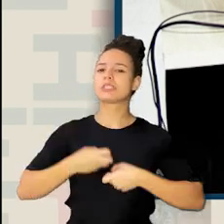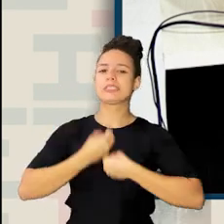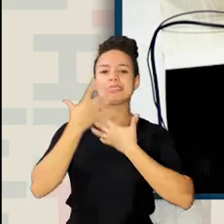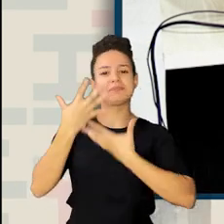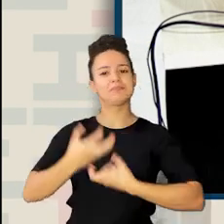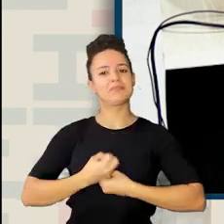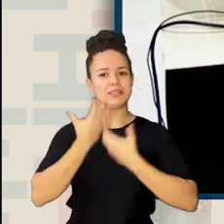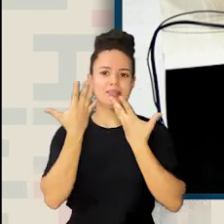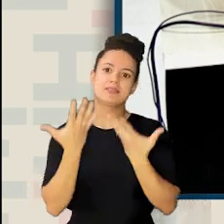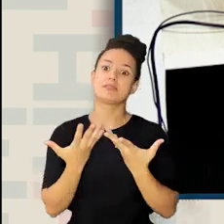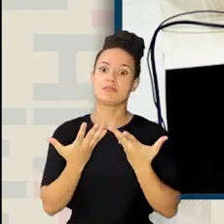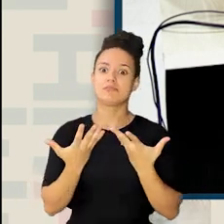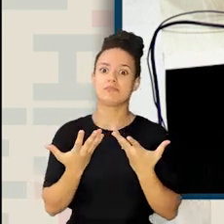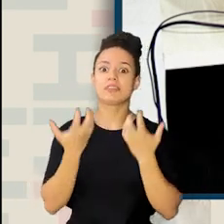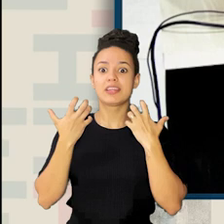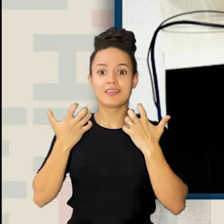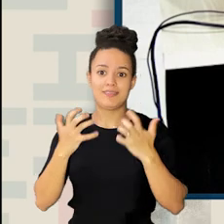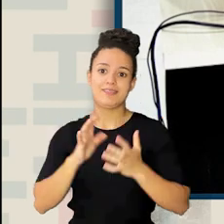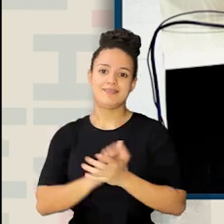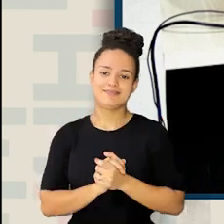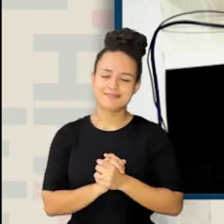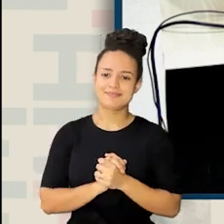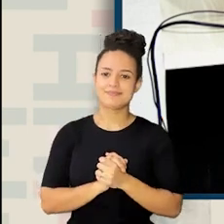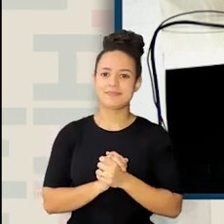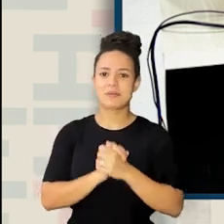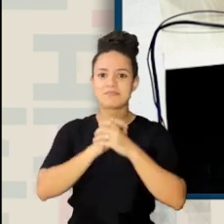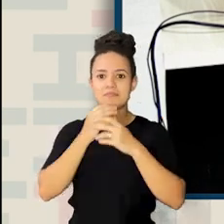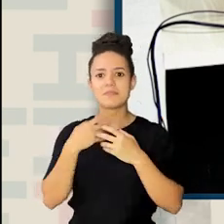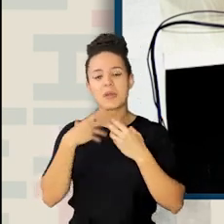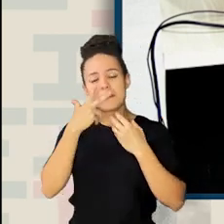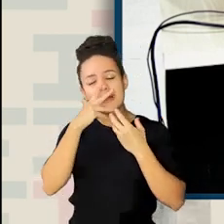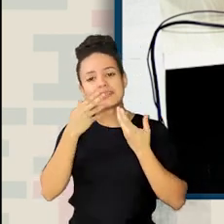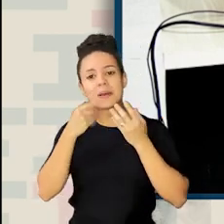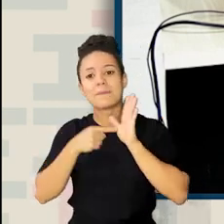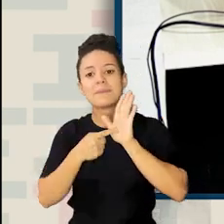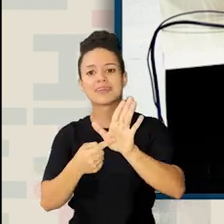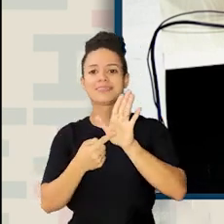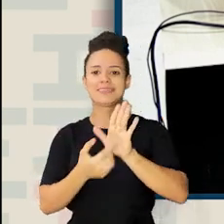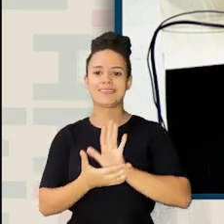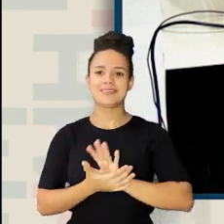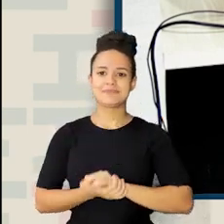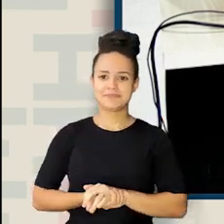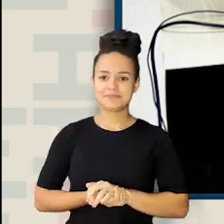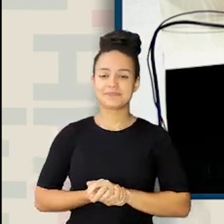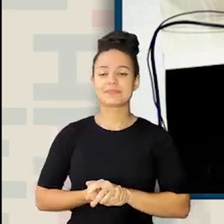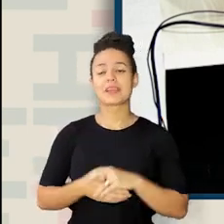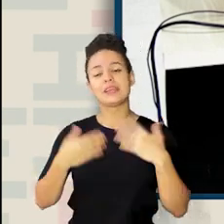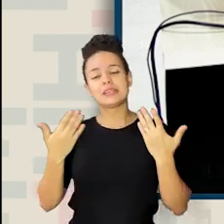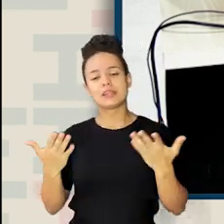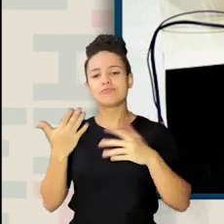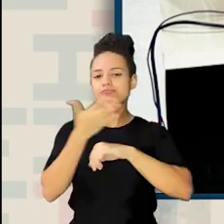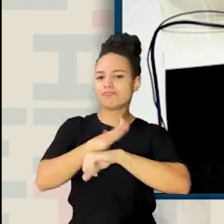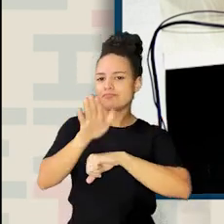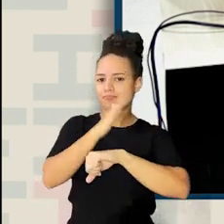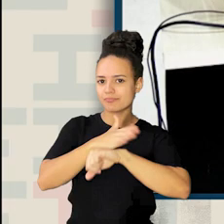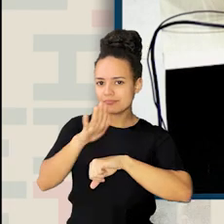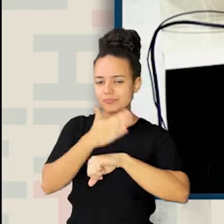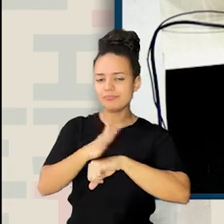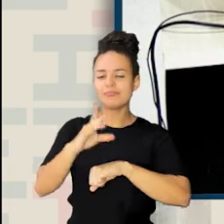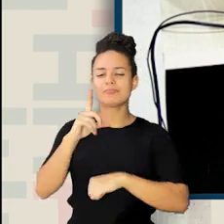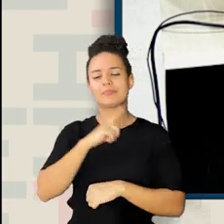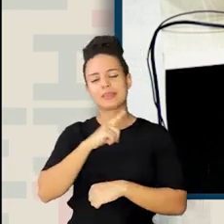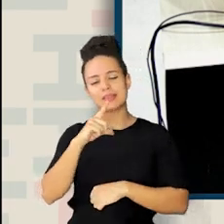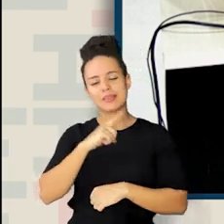que você vai querer tocar, passar para o outro, né? Então, esses exercícios que